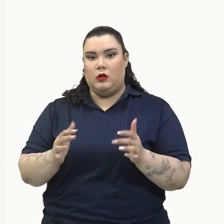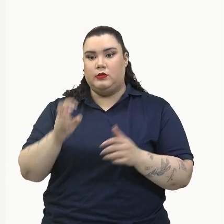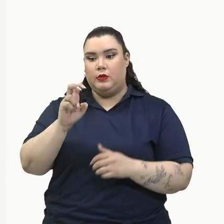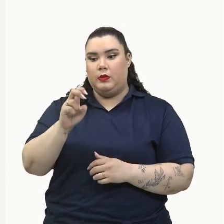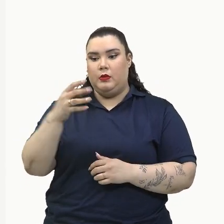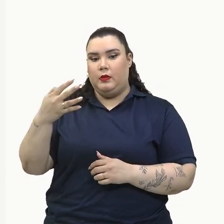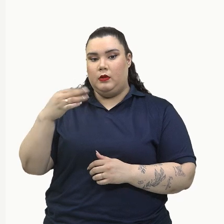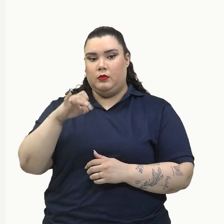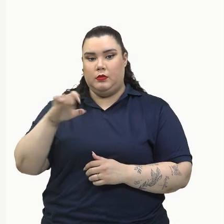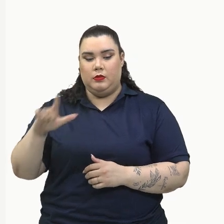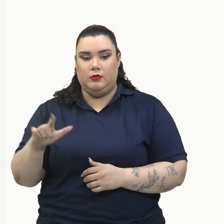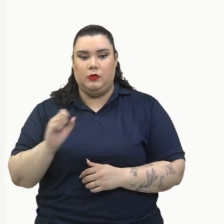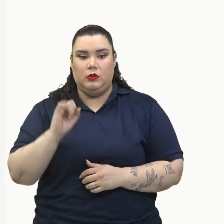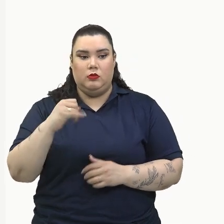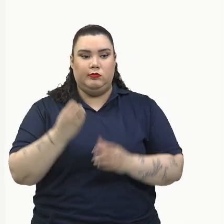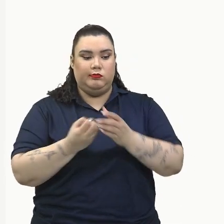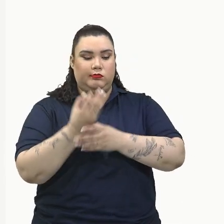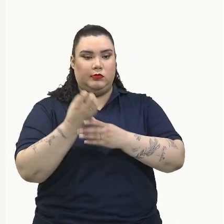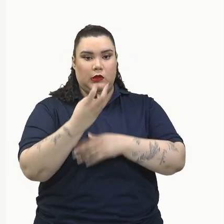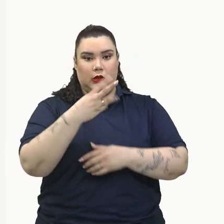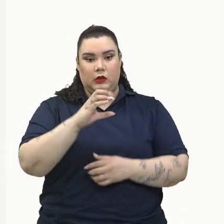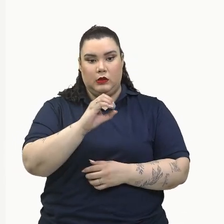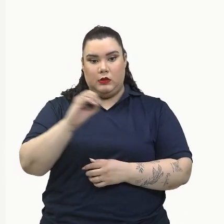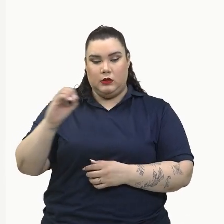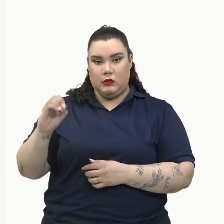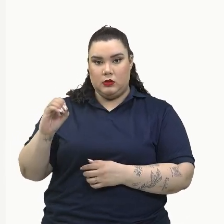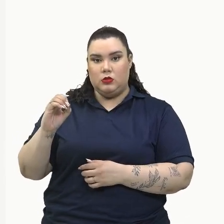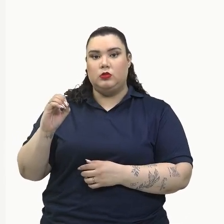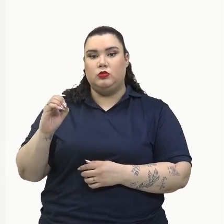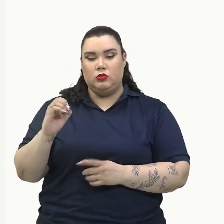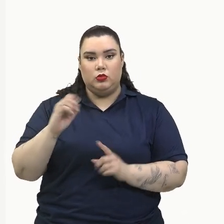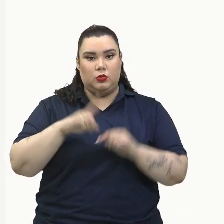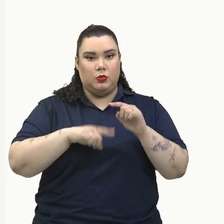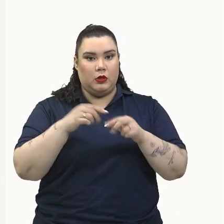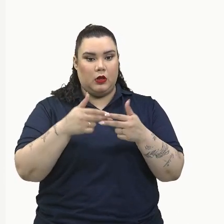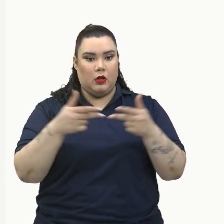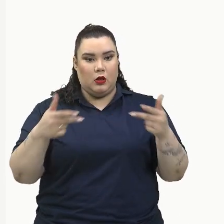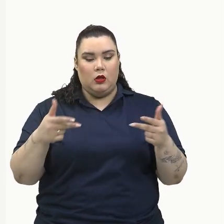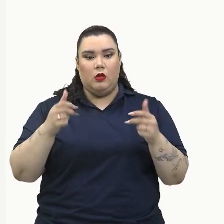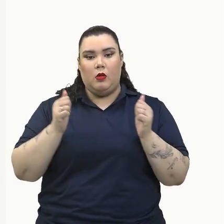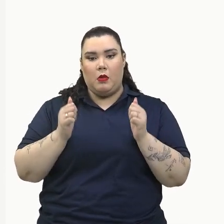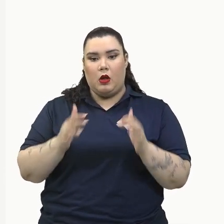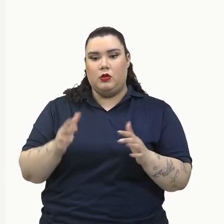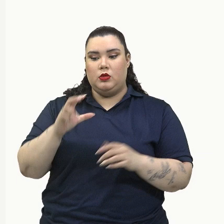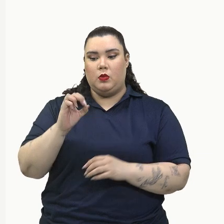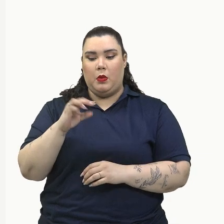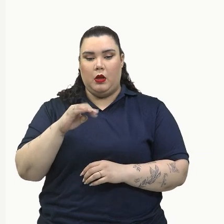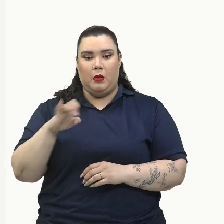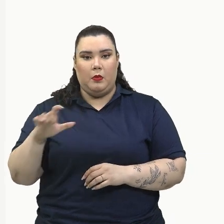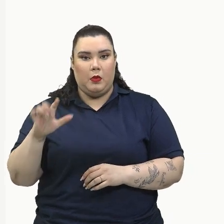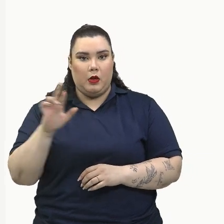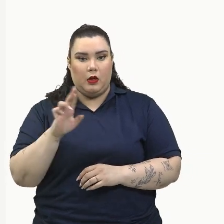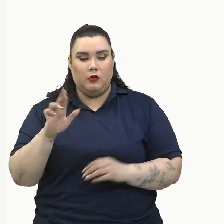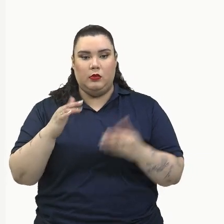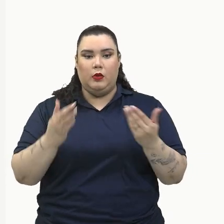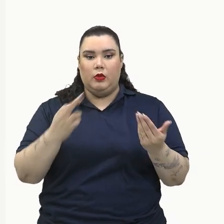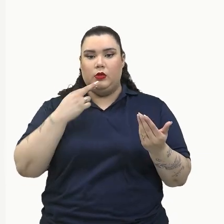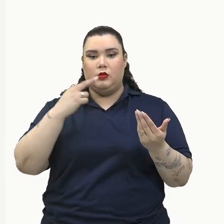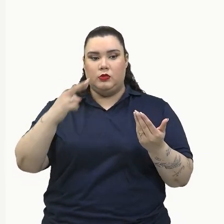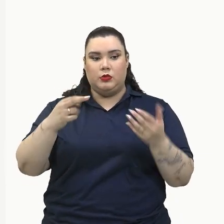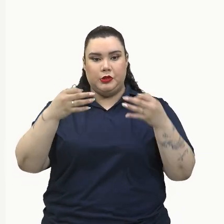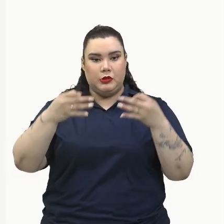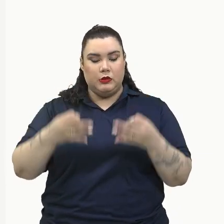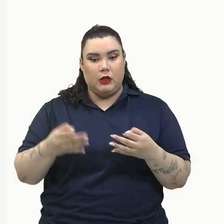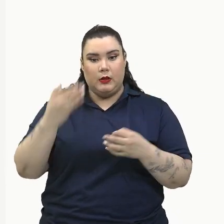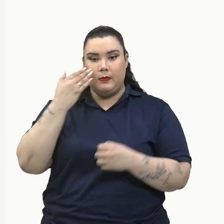54 mil. Quando eu produzo 300 unidades, o meu custo é 50 mil reais, né? Então, essa daqui é a nossa